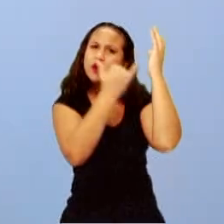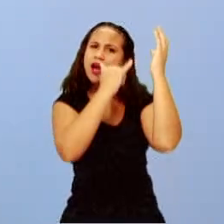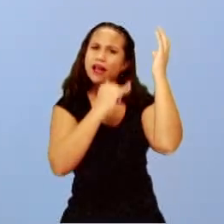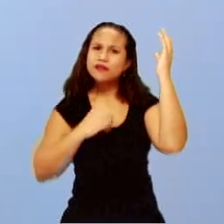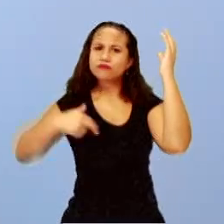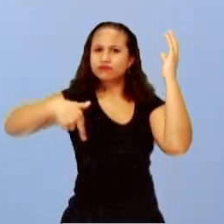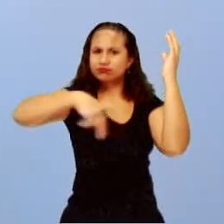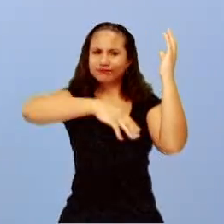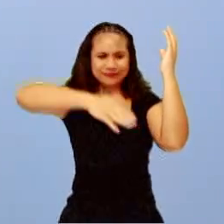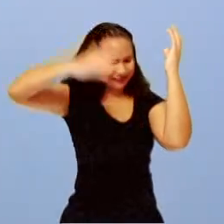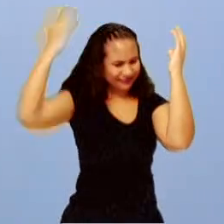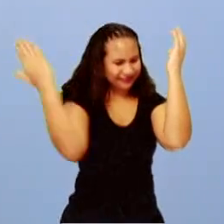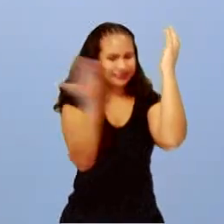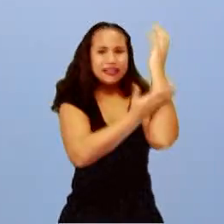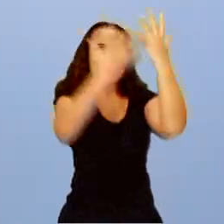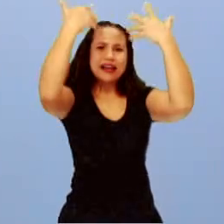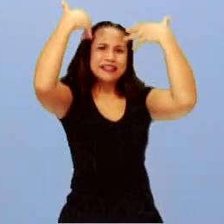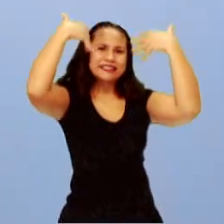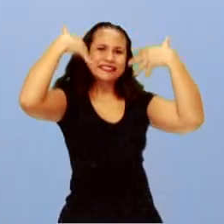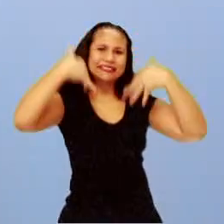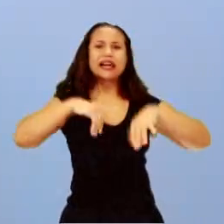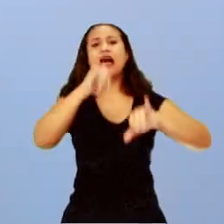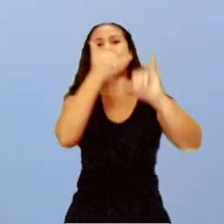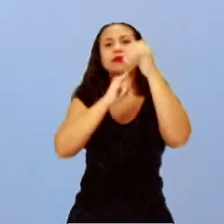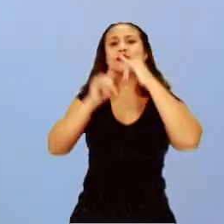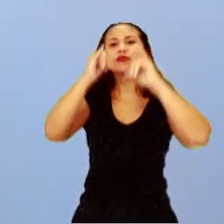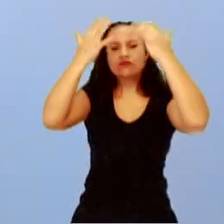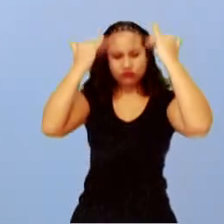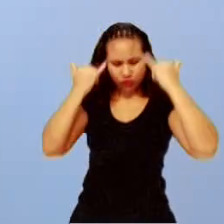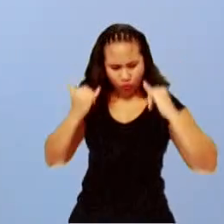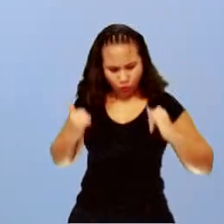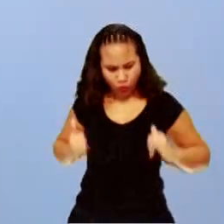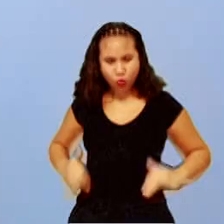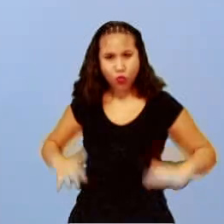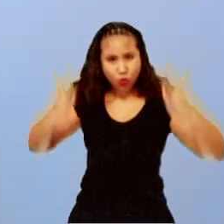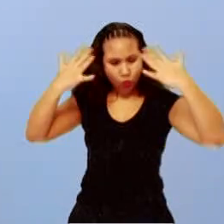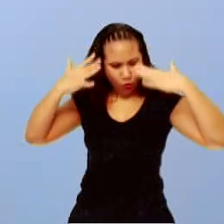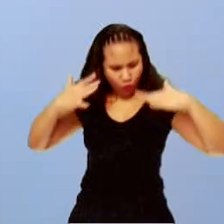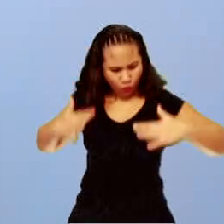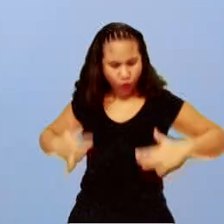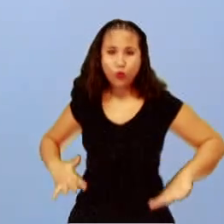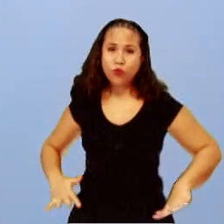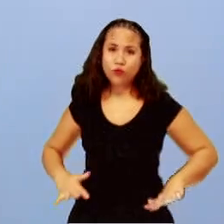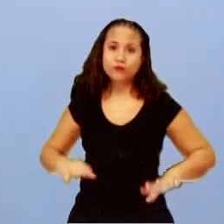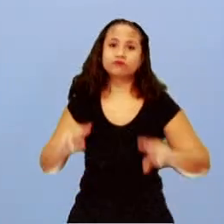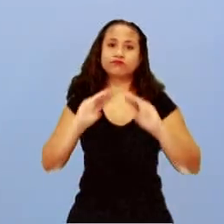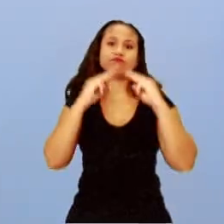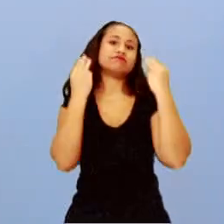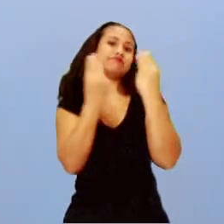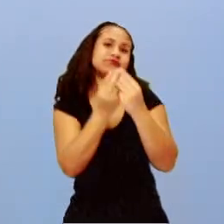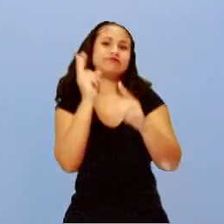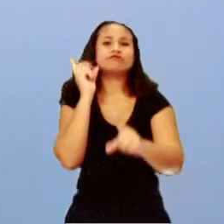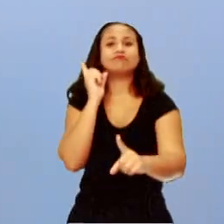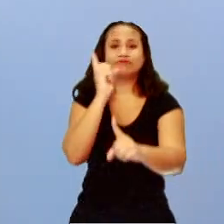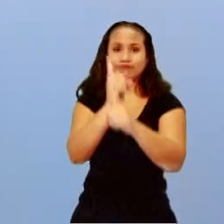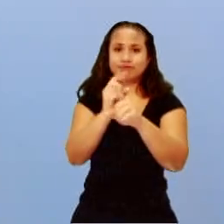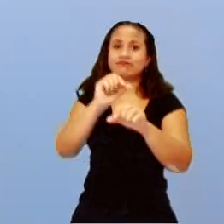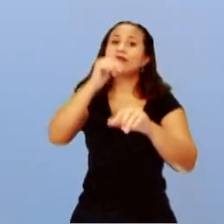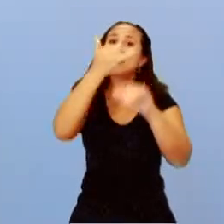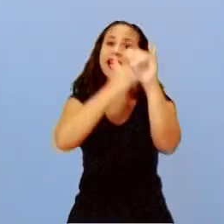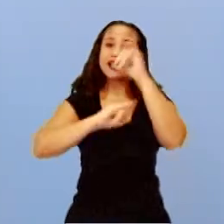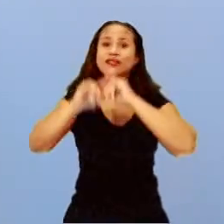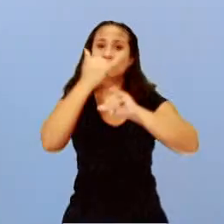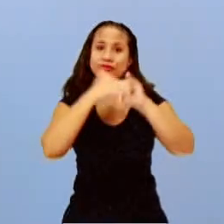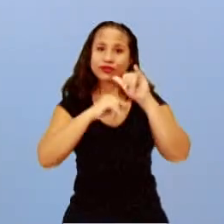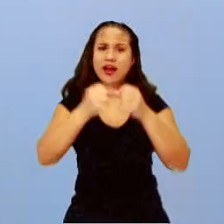estou utilizando energia. Tudo que pode modificar a matéria, nós encontramos energia, não é? A